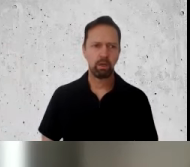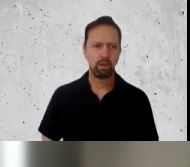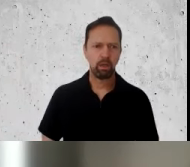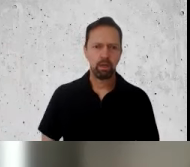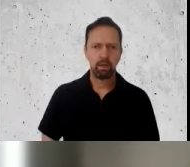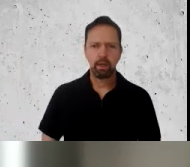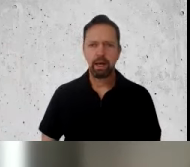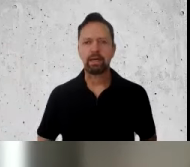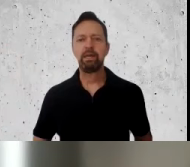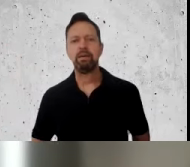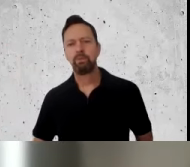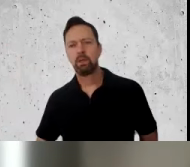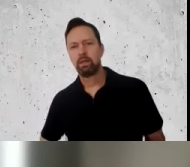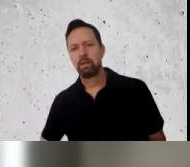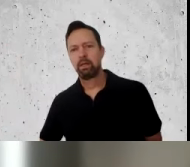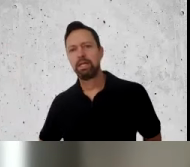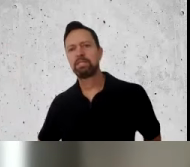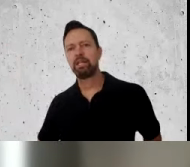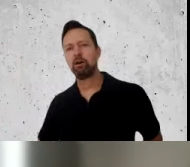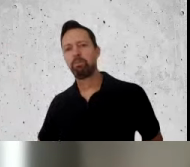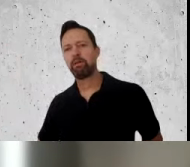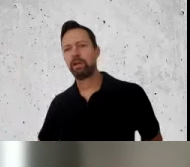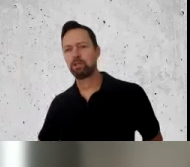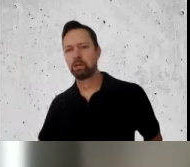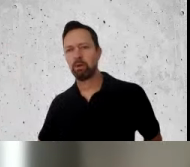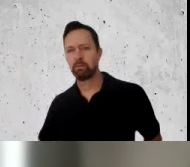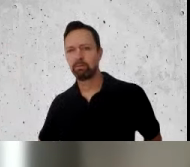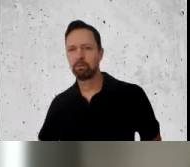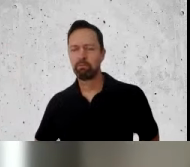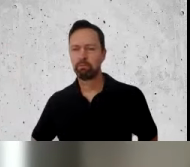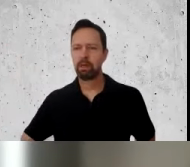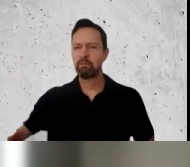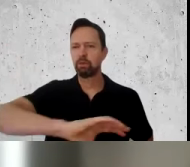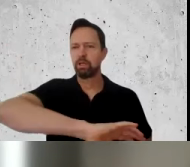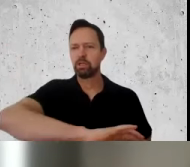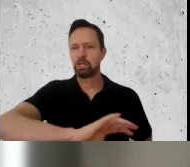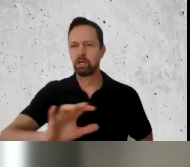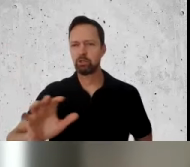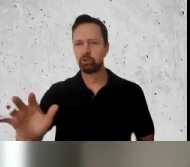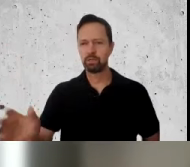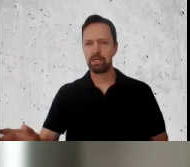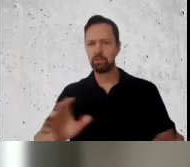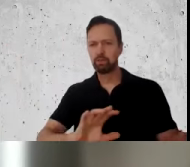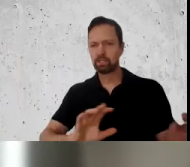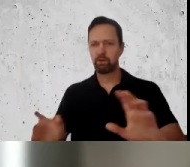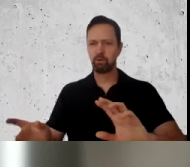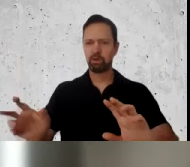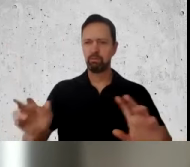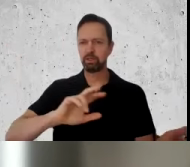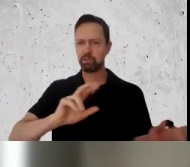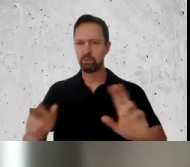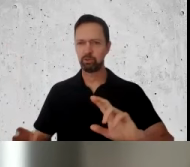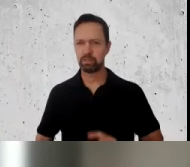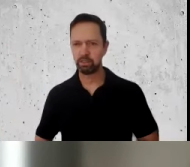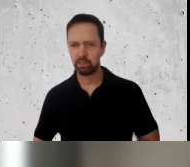exemplo. Aqui, ele estendeu para frente também. Tem a montante, a jusante, eu nunca sei qual